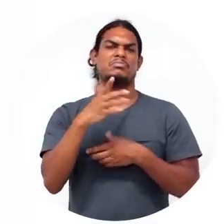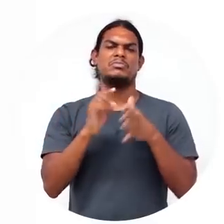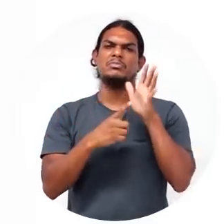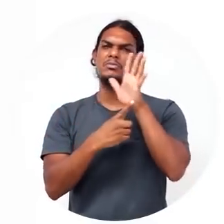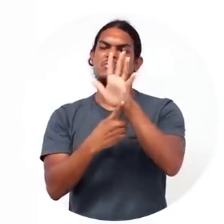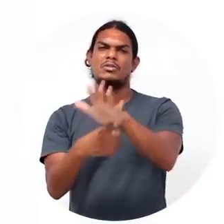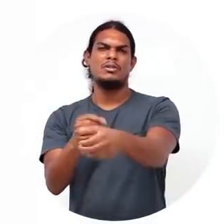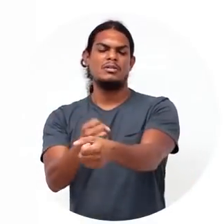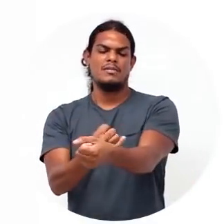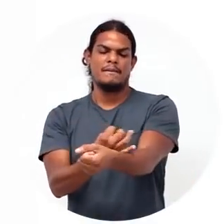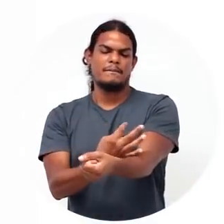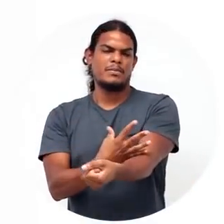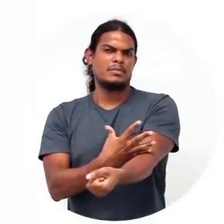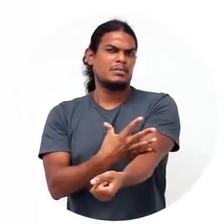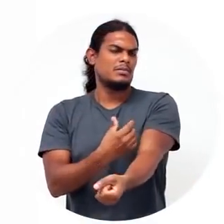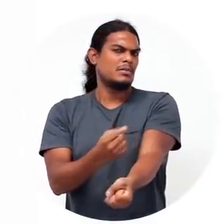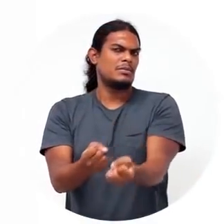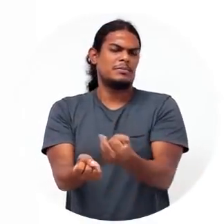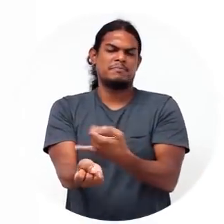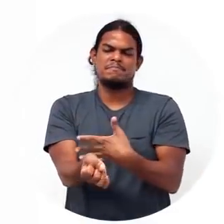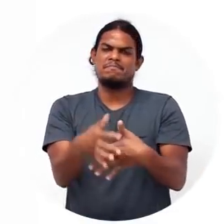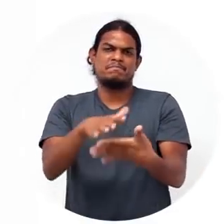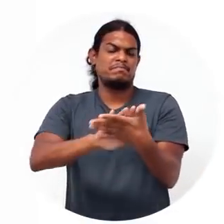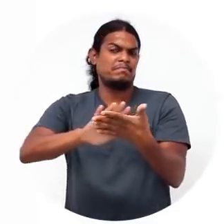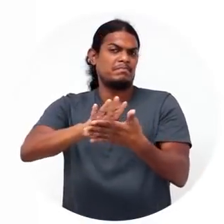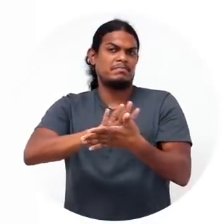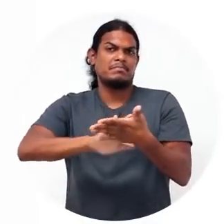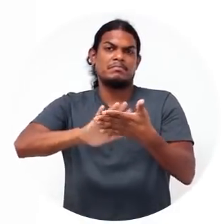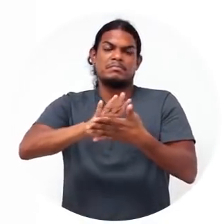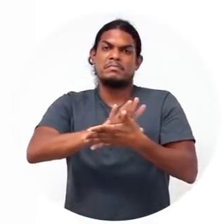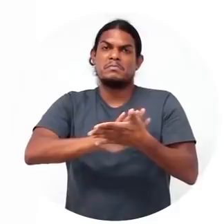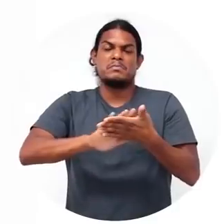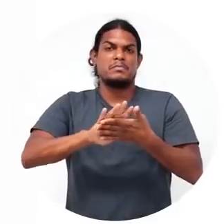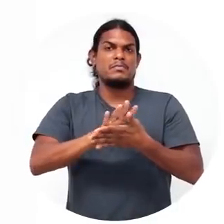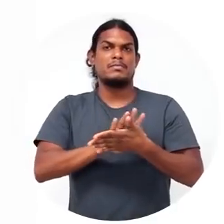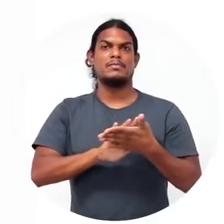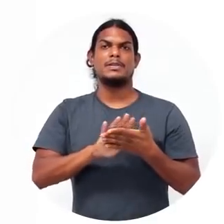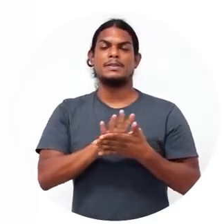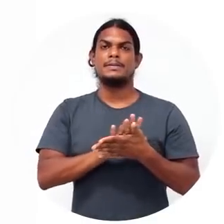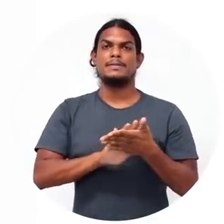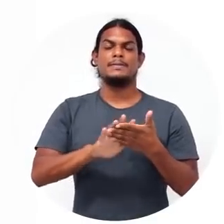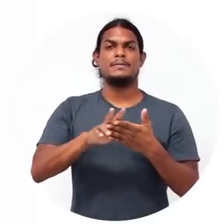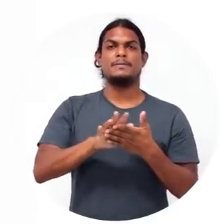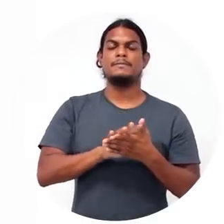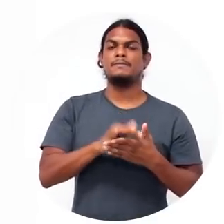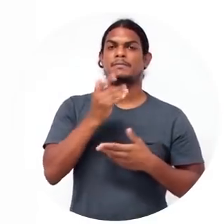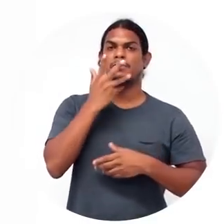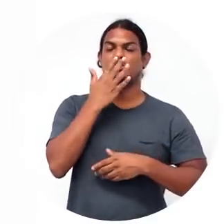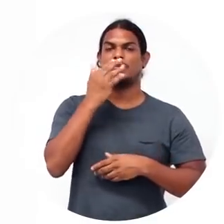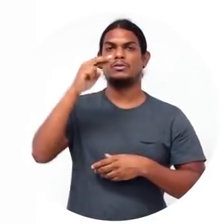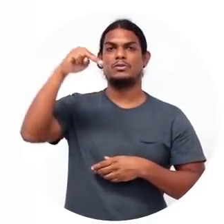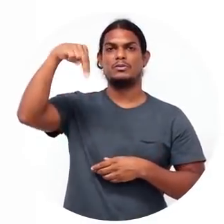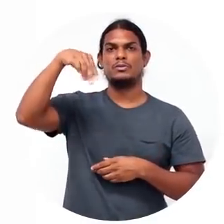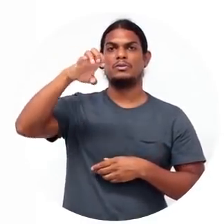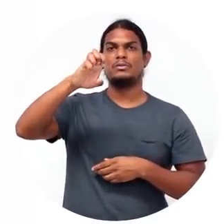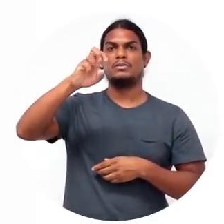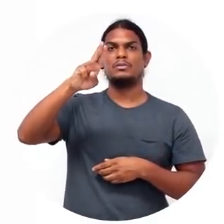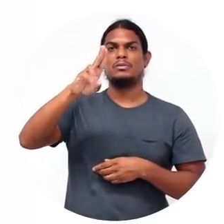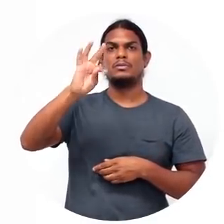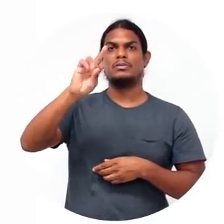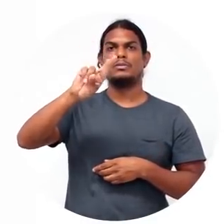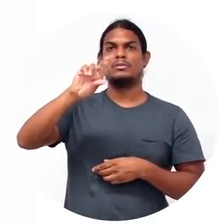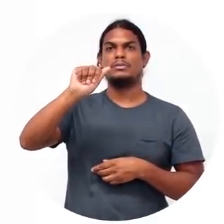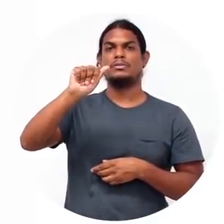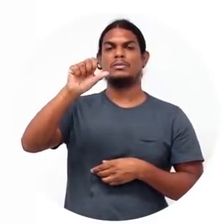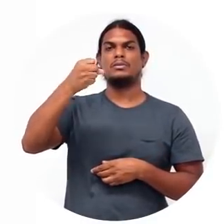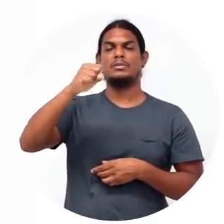de sensação, de atividade ou não, de tranquilidade, de dinâmica. Elas são cores neutras. Elas são que